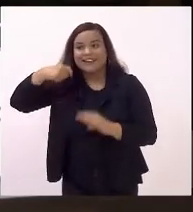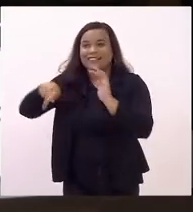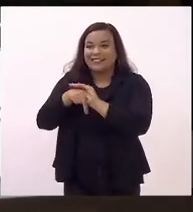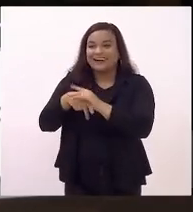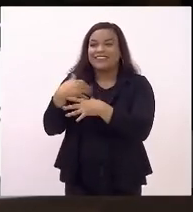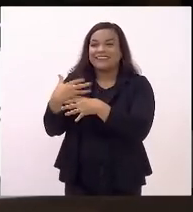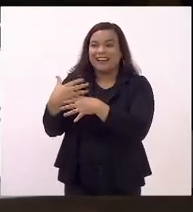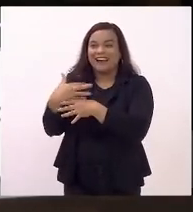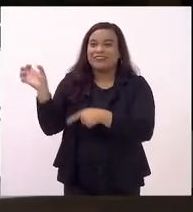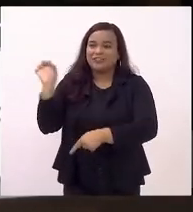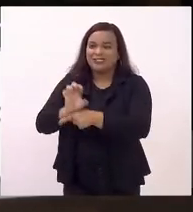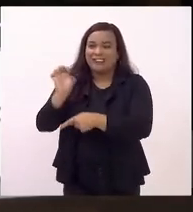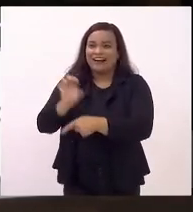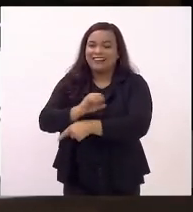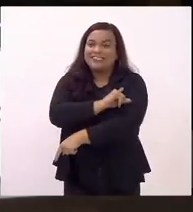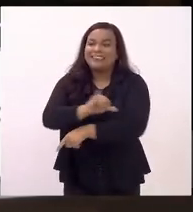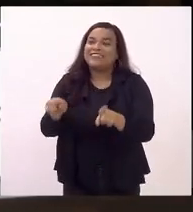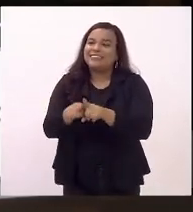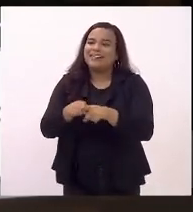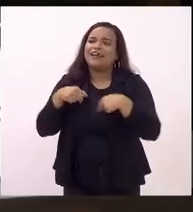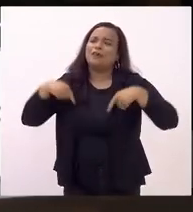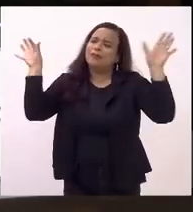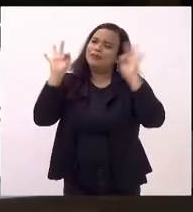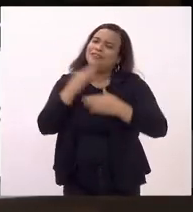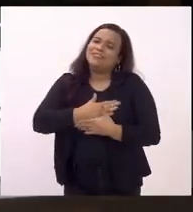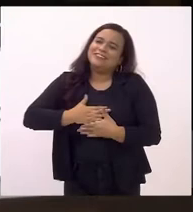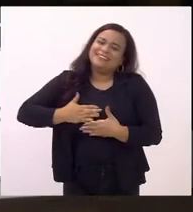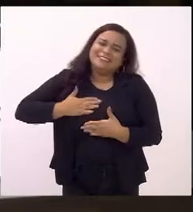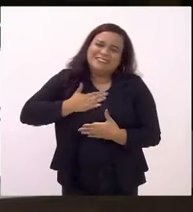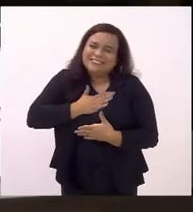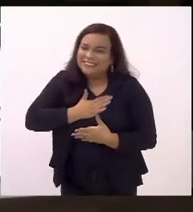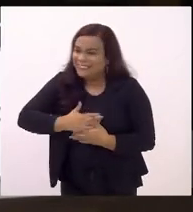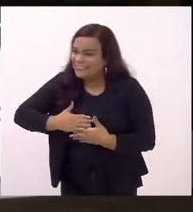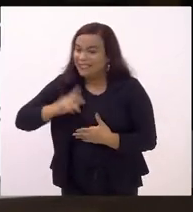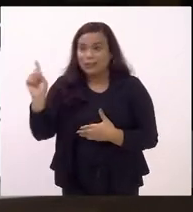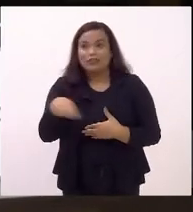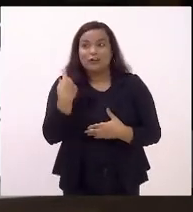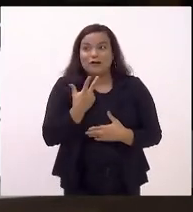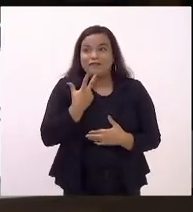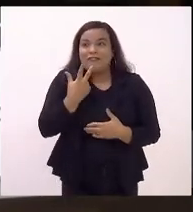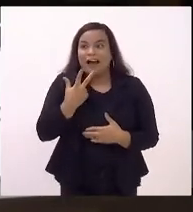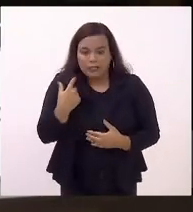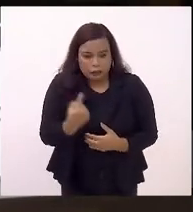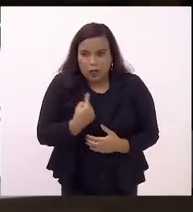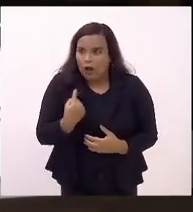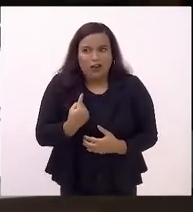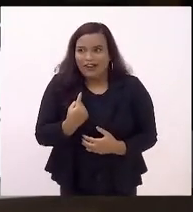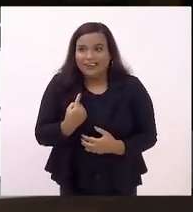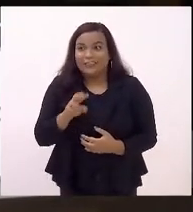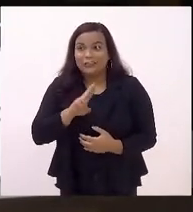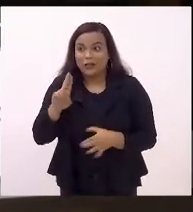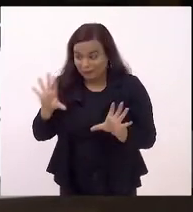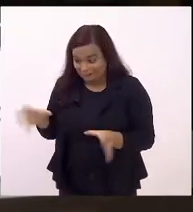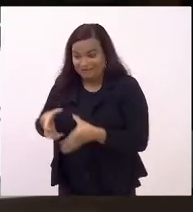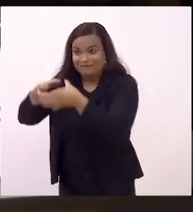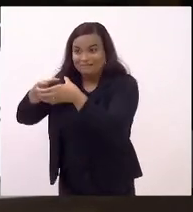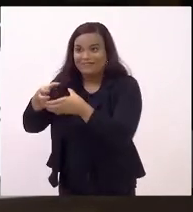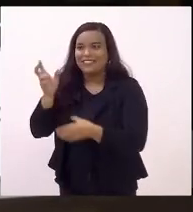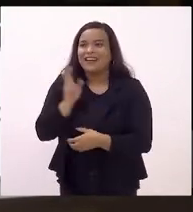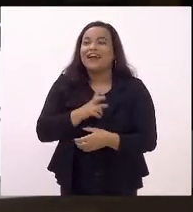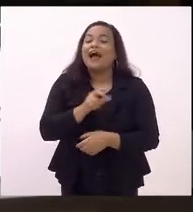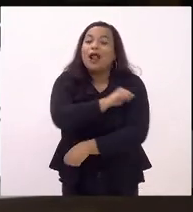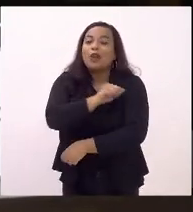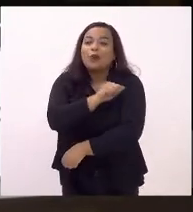do Estado. E eu estou muito feliz, em nome, que a gente não fala sozinho, né? Em nome do coletivo de docentes negros e negras da